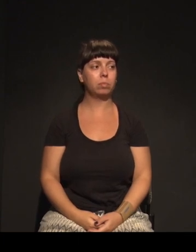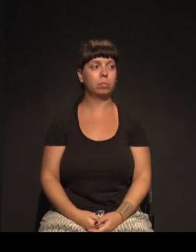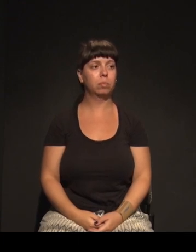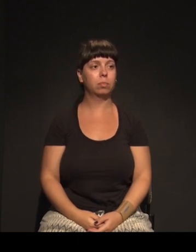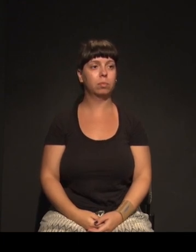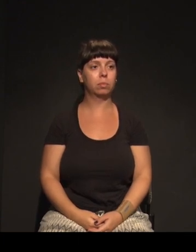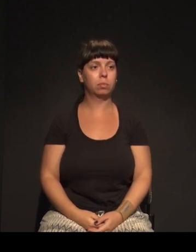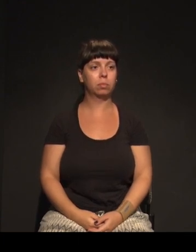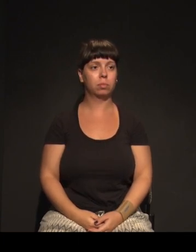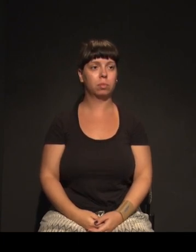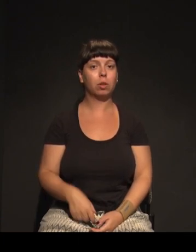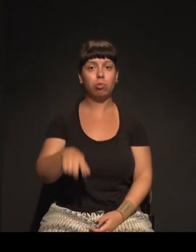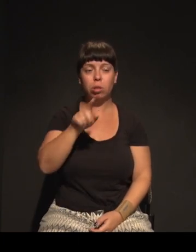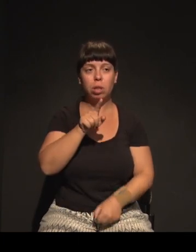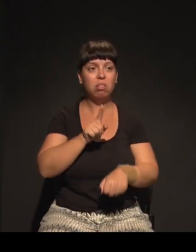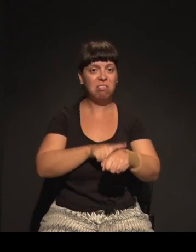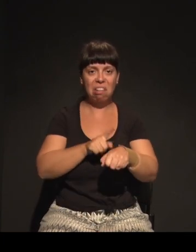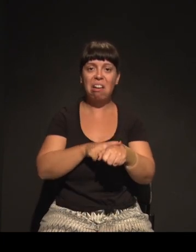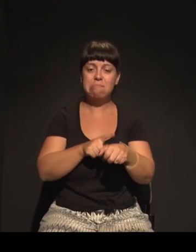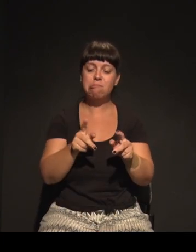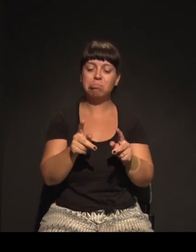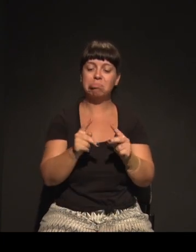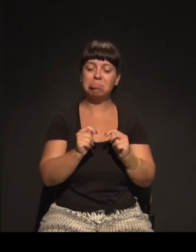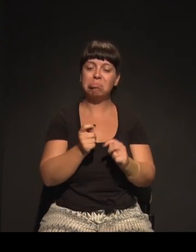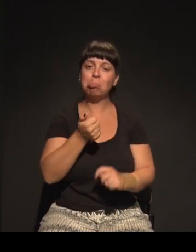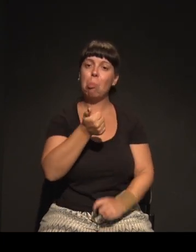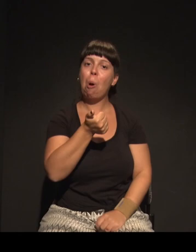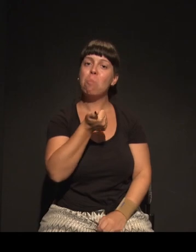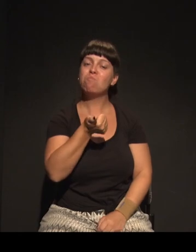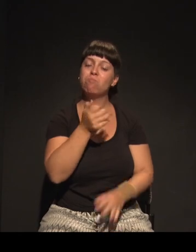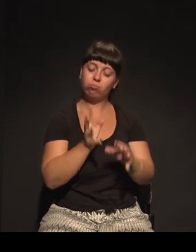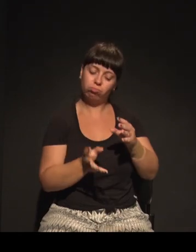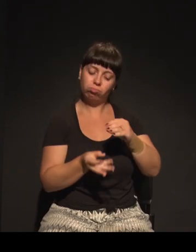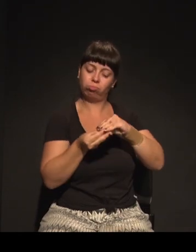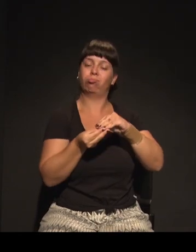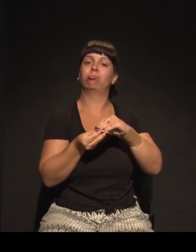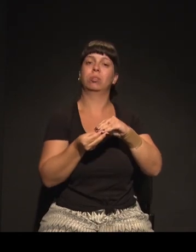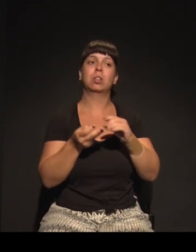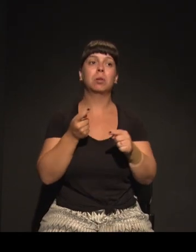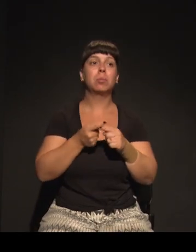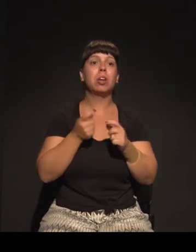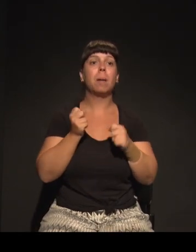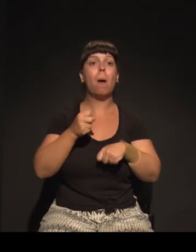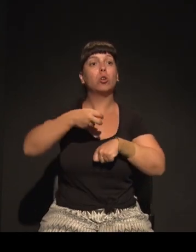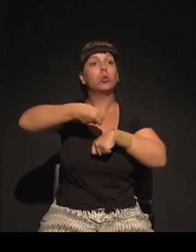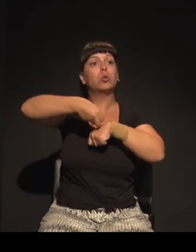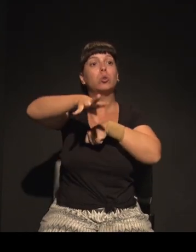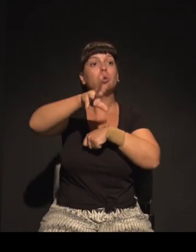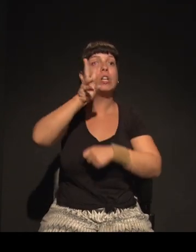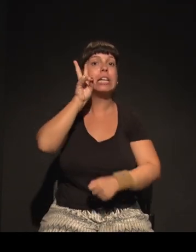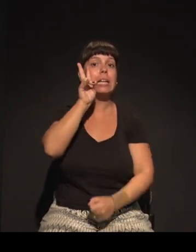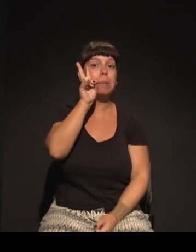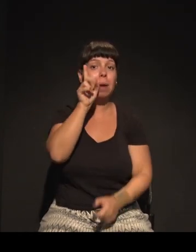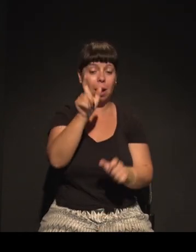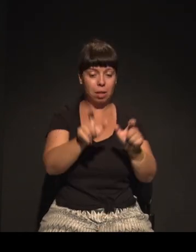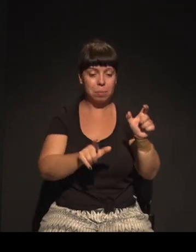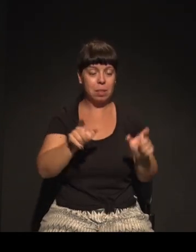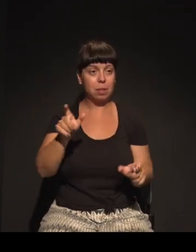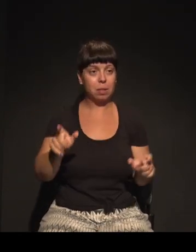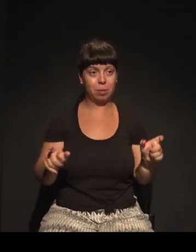economizar bastante tempo foi importante isso é bom porque aí dá tempo de lembrar às pessoas que nós temos também